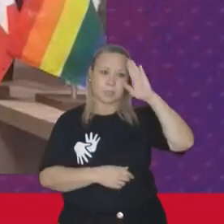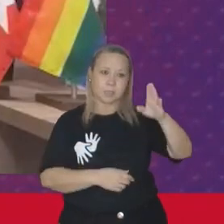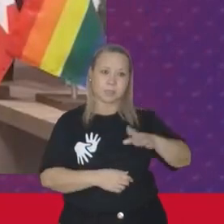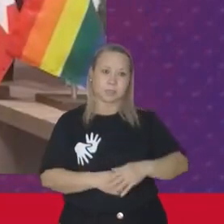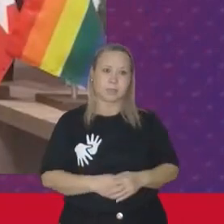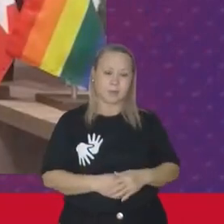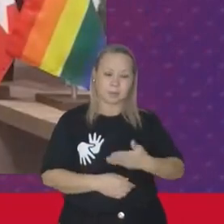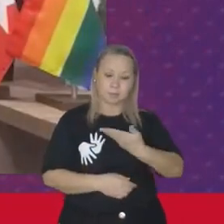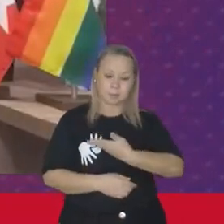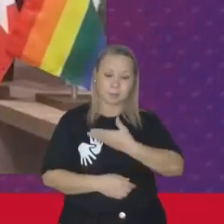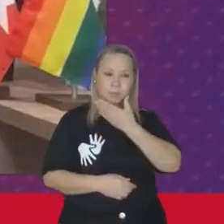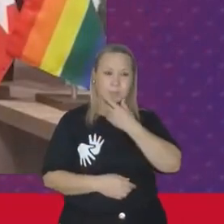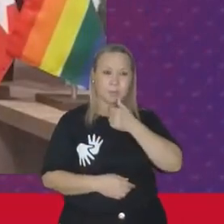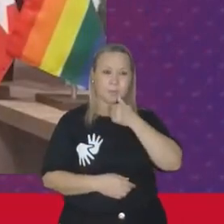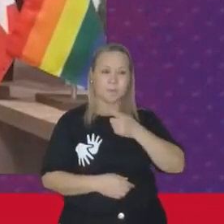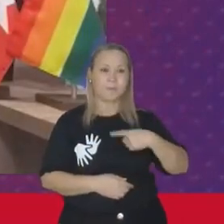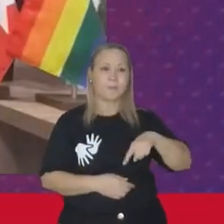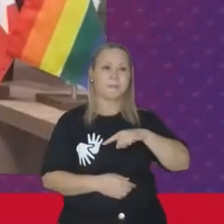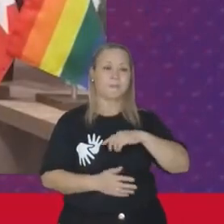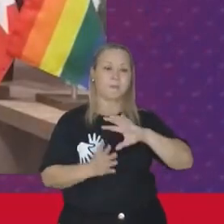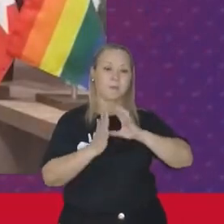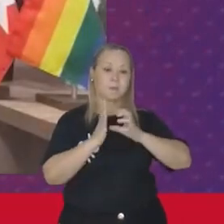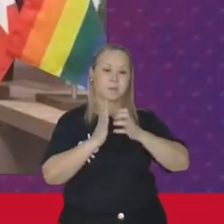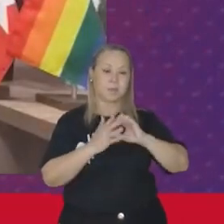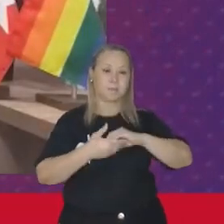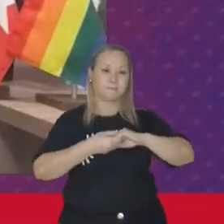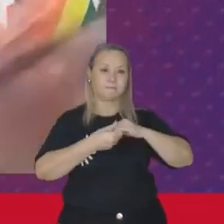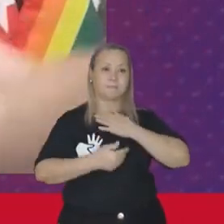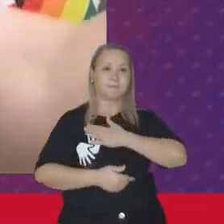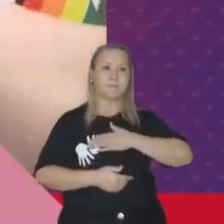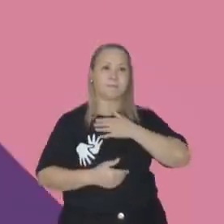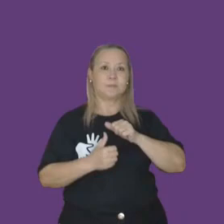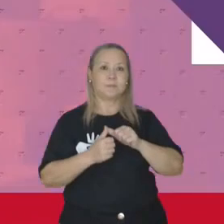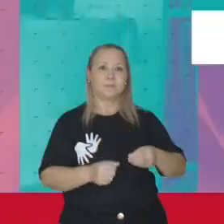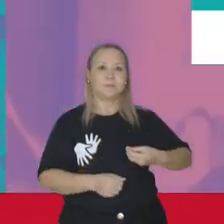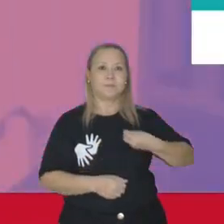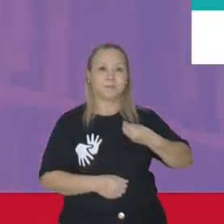e companheiros do nosso partido. Prazer estar aqui com vocês.